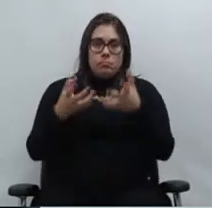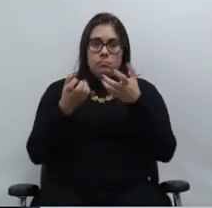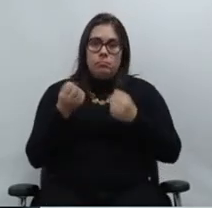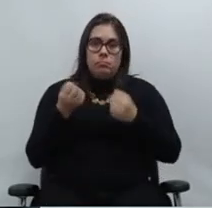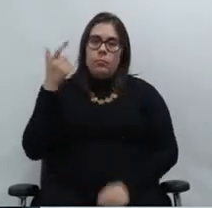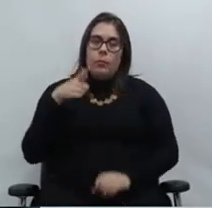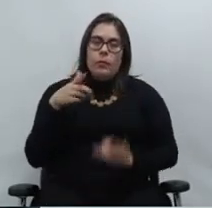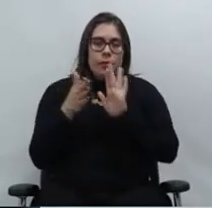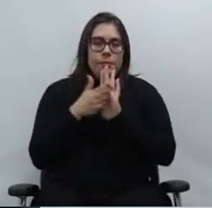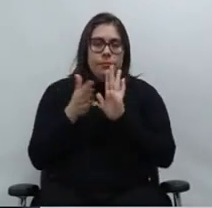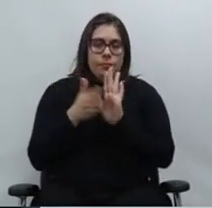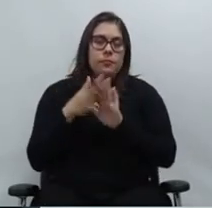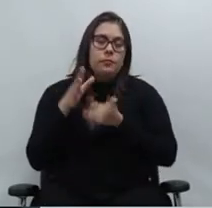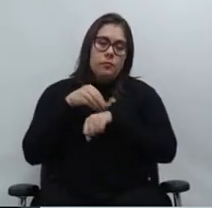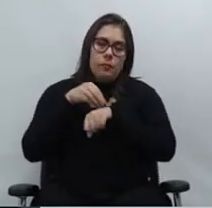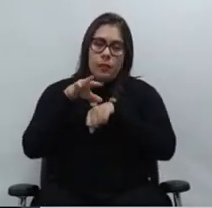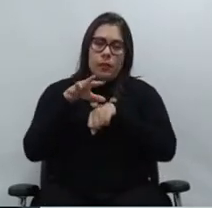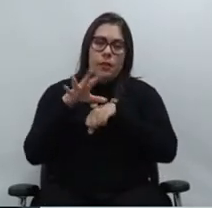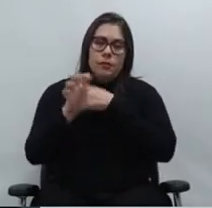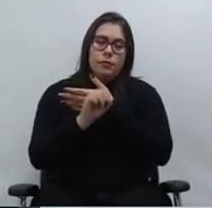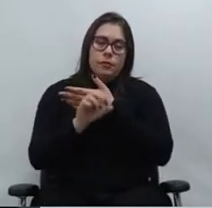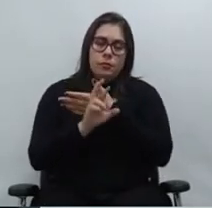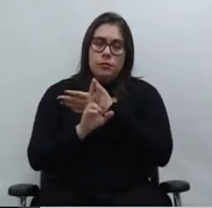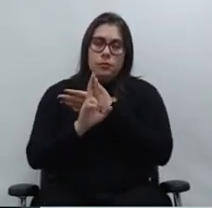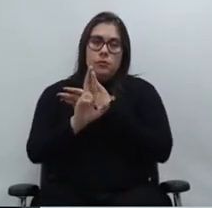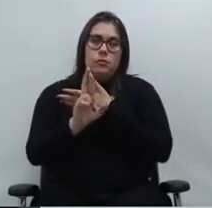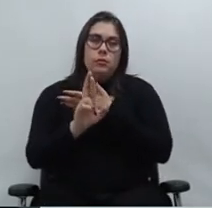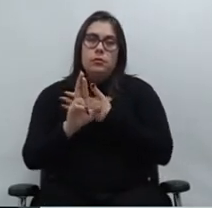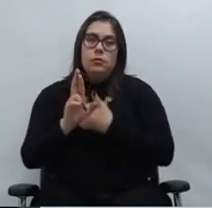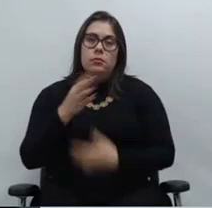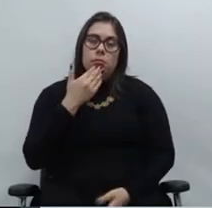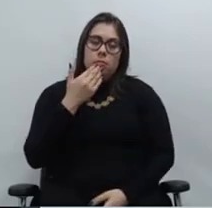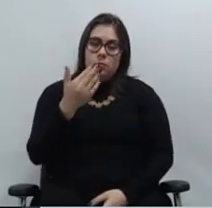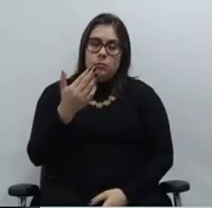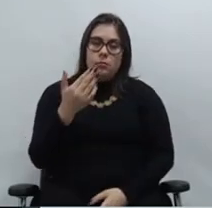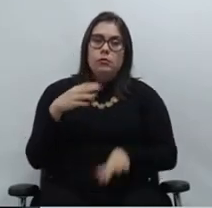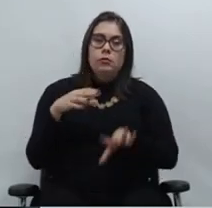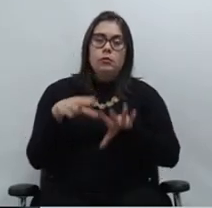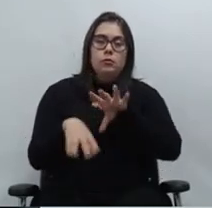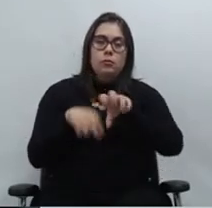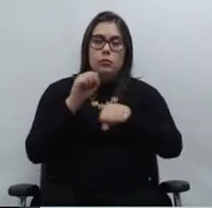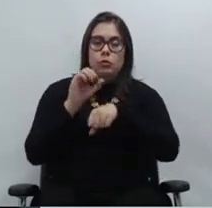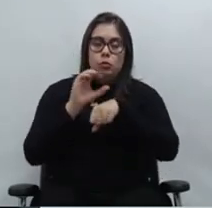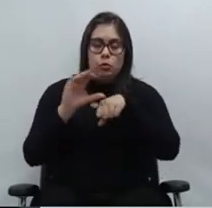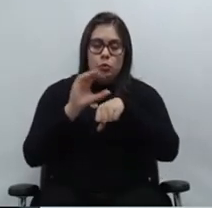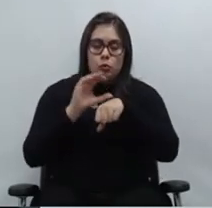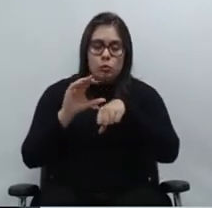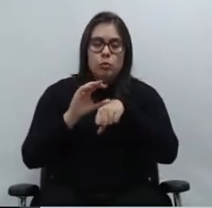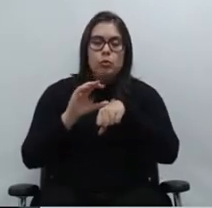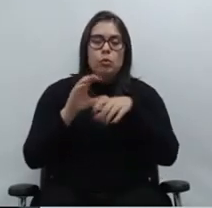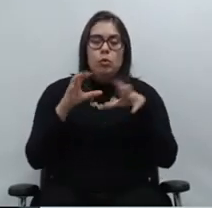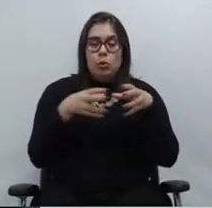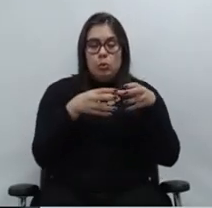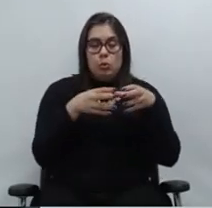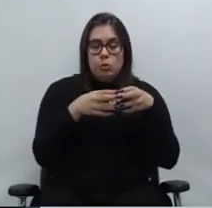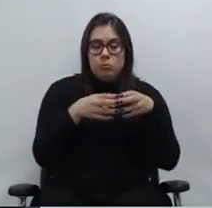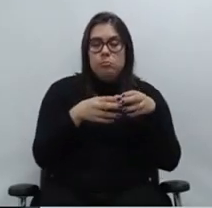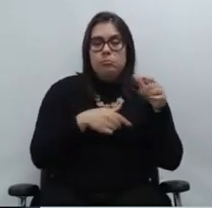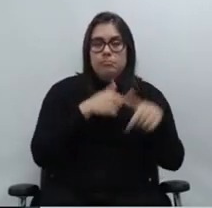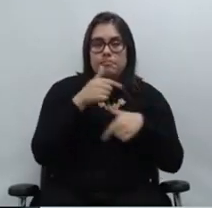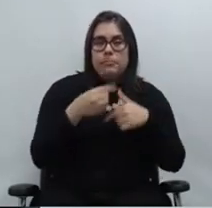outras propostas e sugestões da ouvidoria geral, encaminho pela formação de um grupo de trabalho, a ser composto por 3